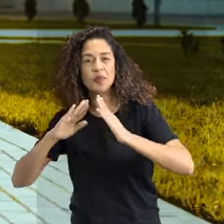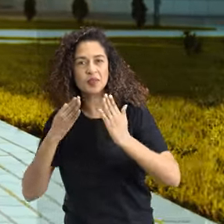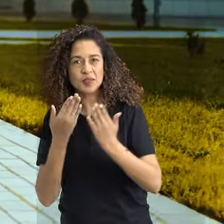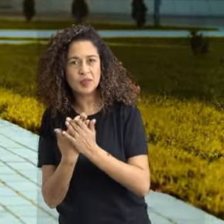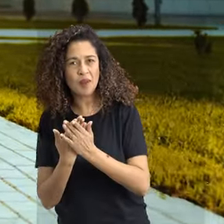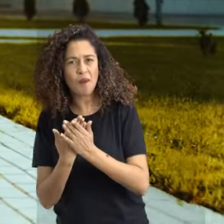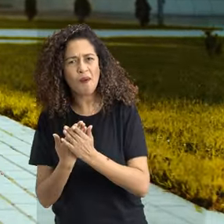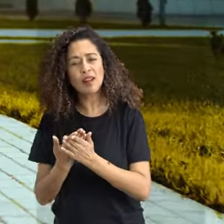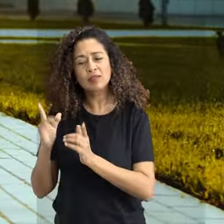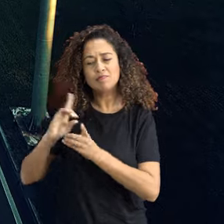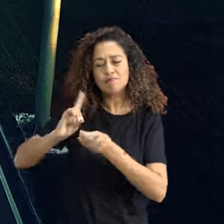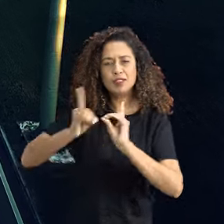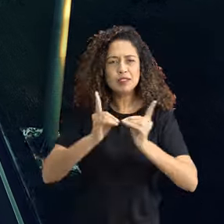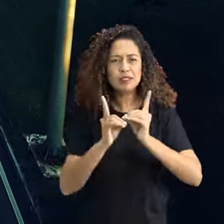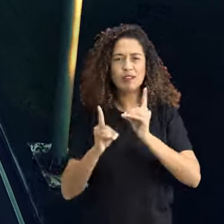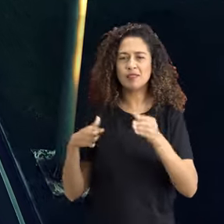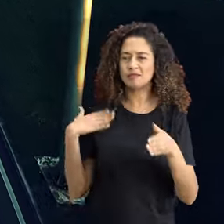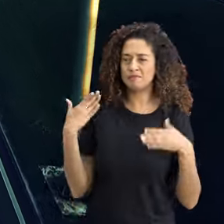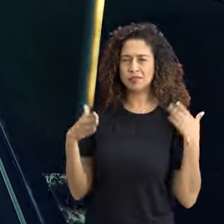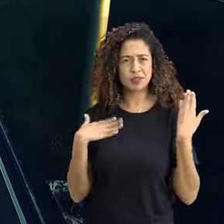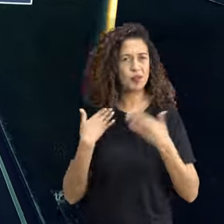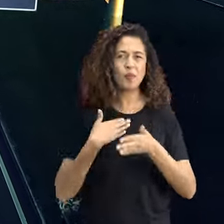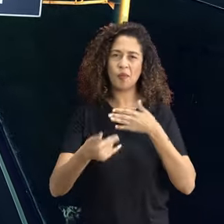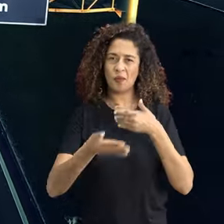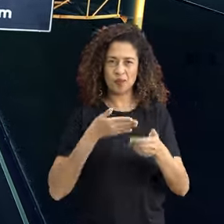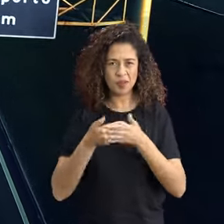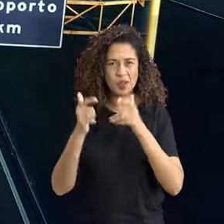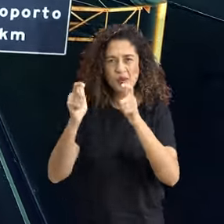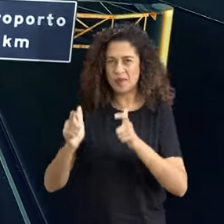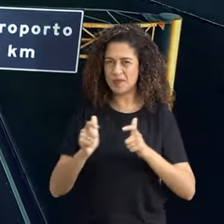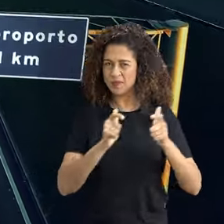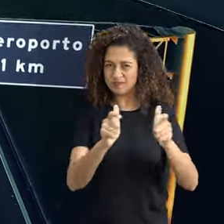na escola dos seus filhos ou nas estradas por onde anda.